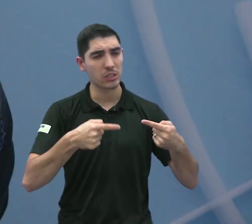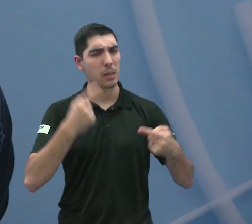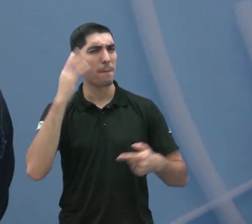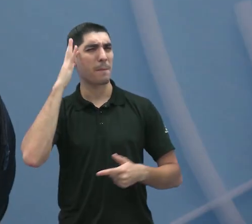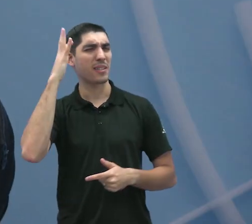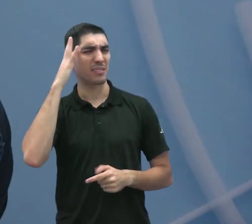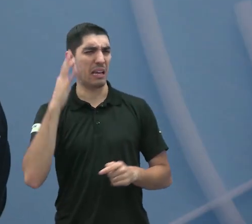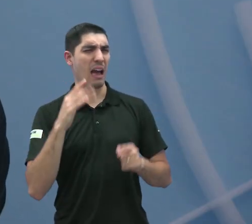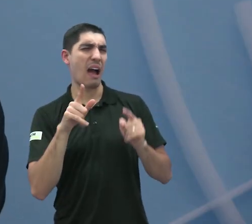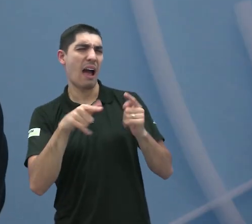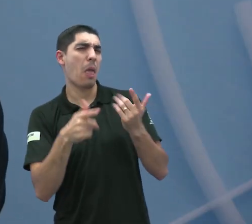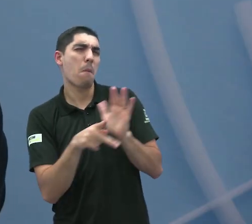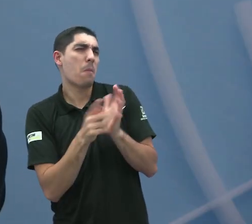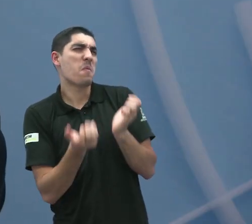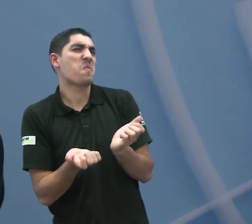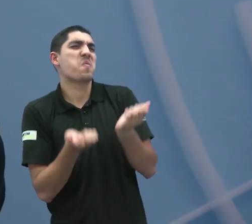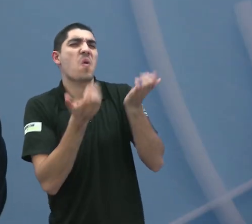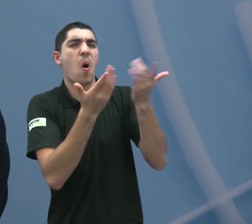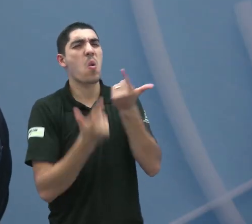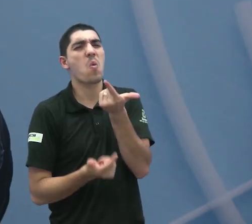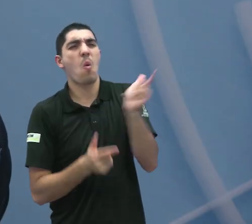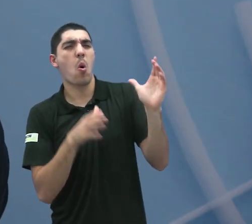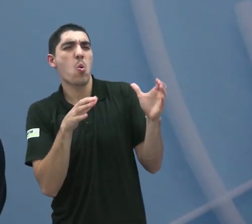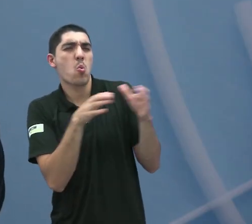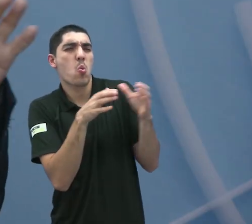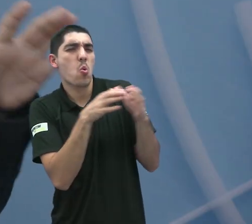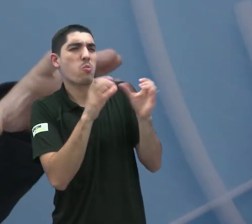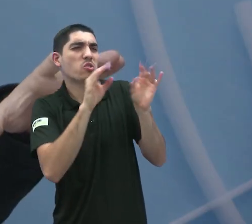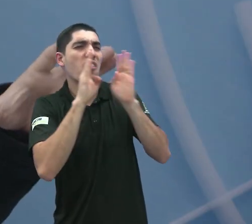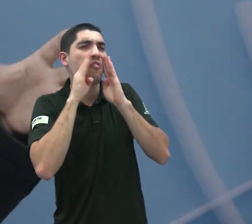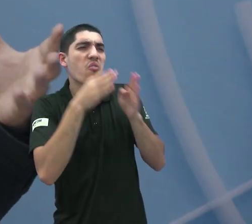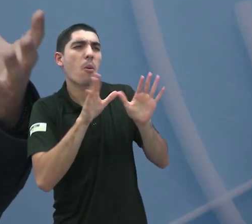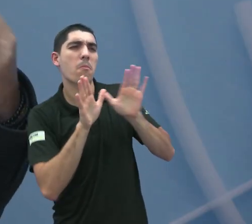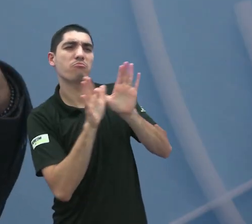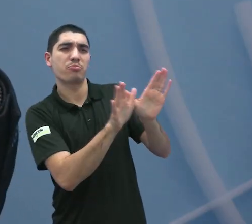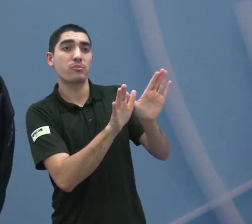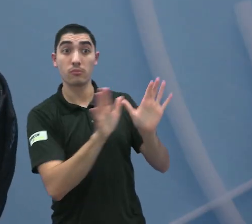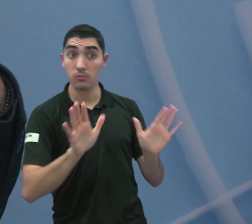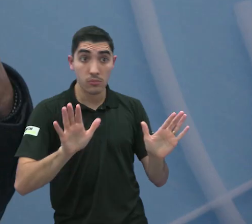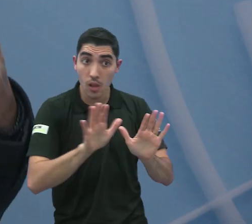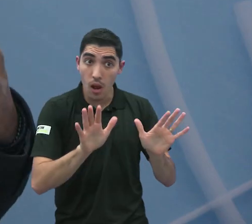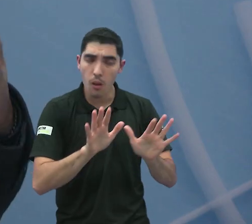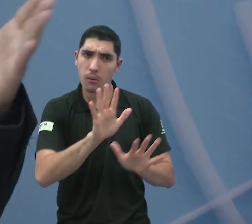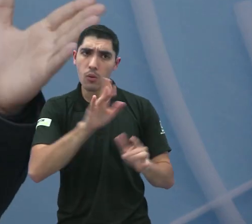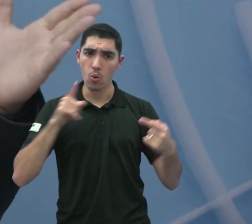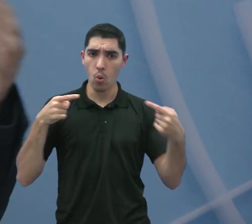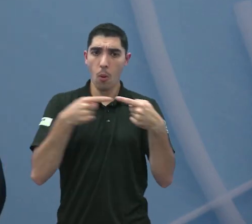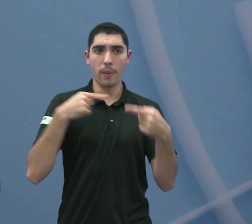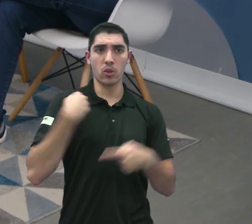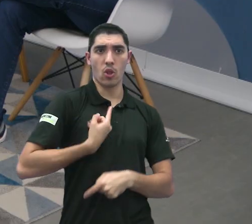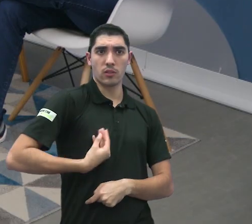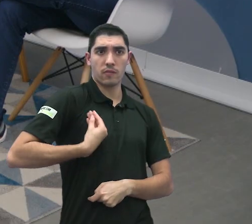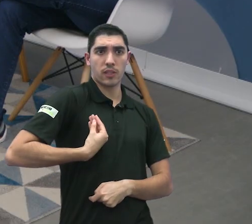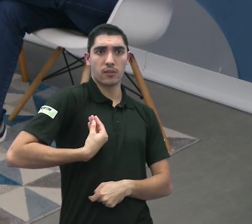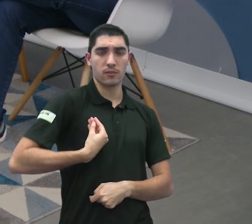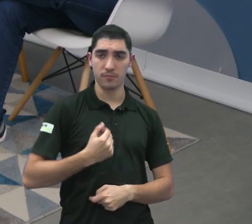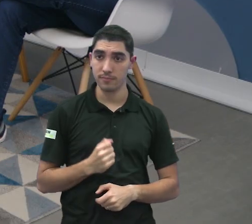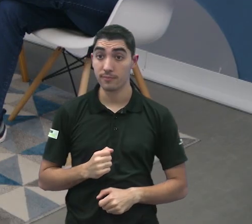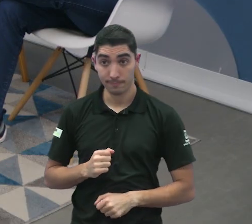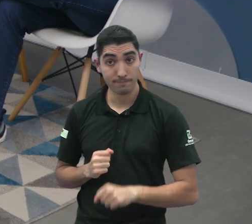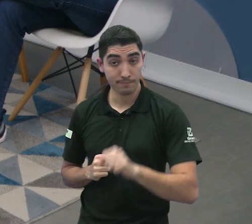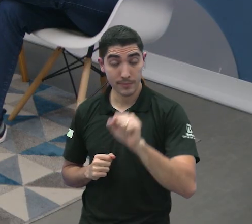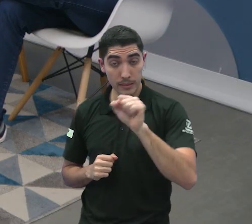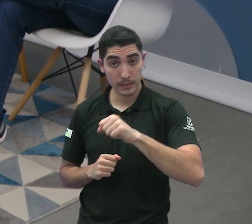grupo específico falando para pessoas específicas, mas não é bem assim, ela é algo presente no nosso dia a dia, não é? Sim,